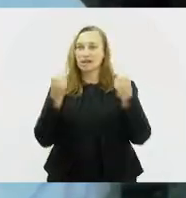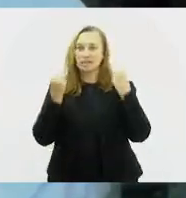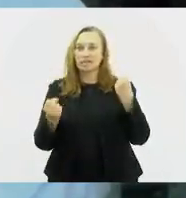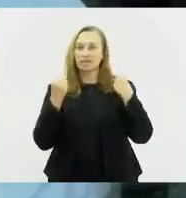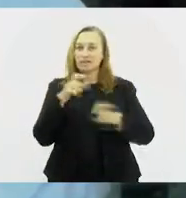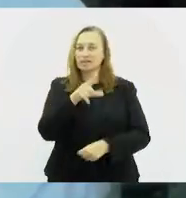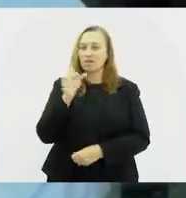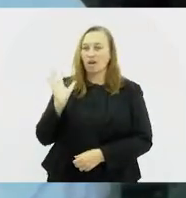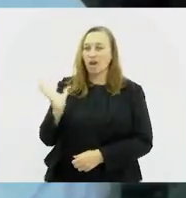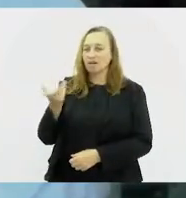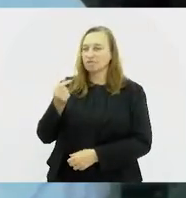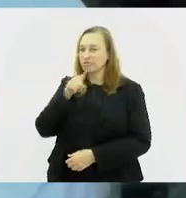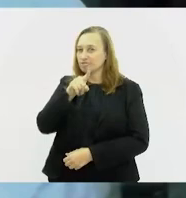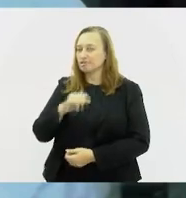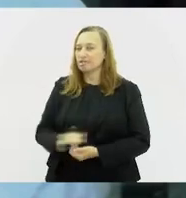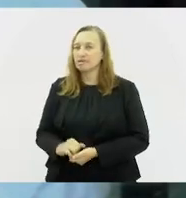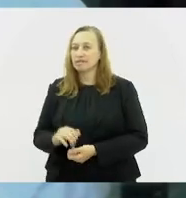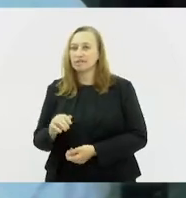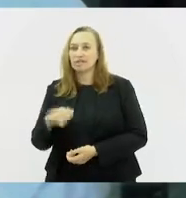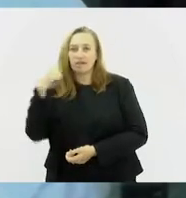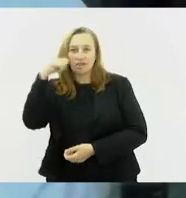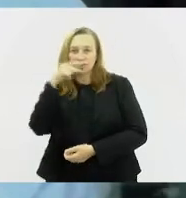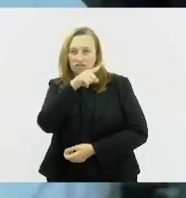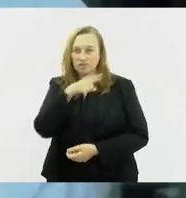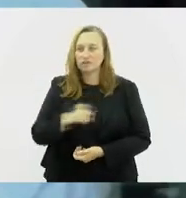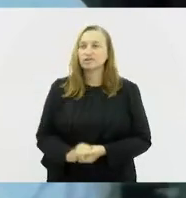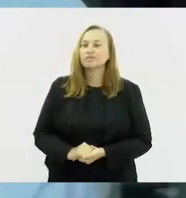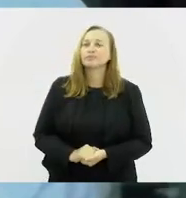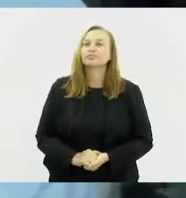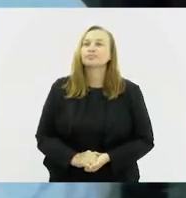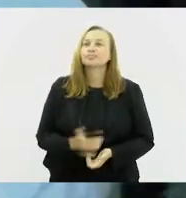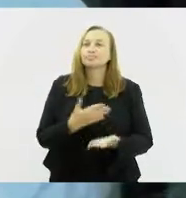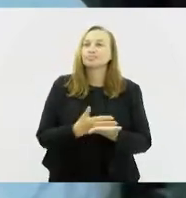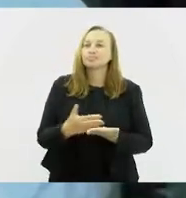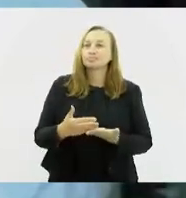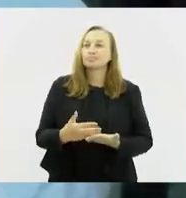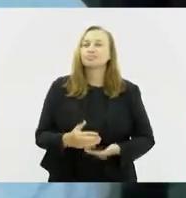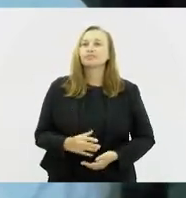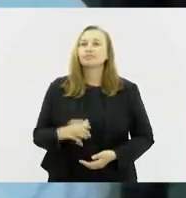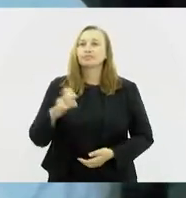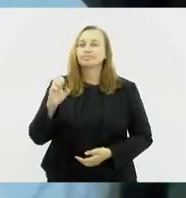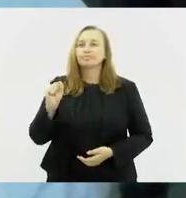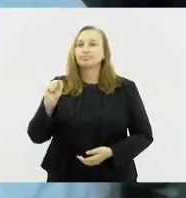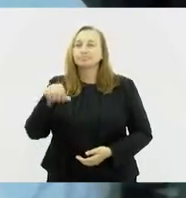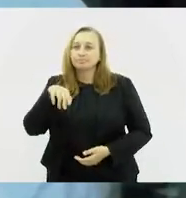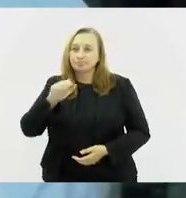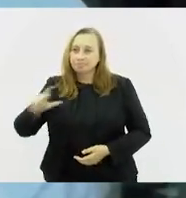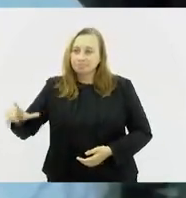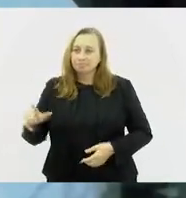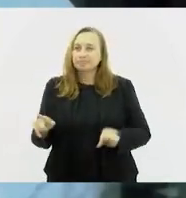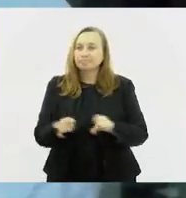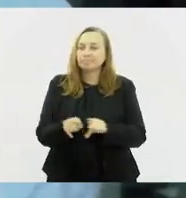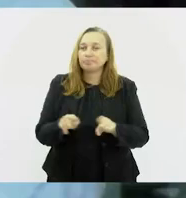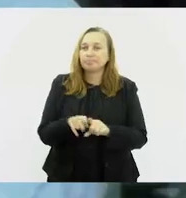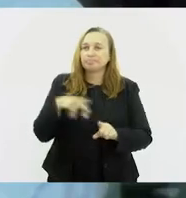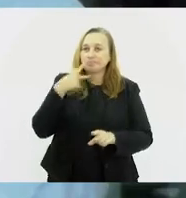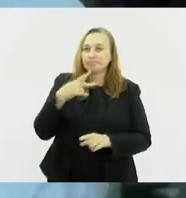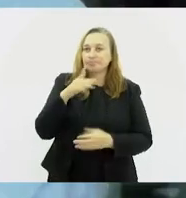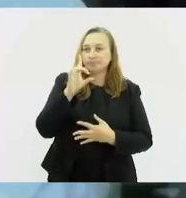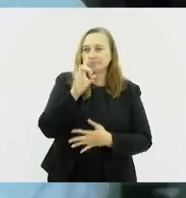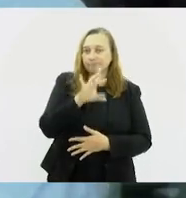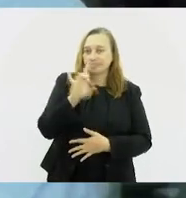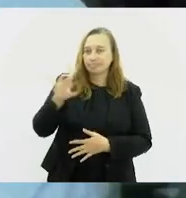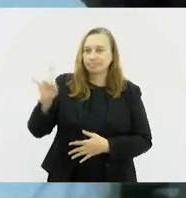Gama, né? É um artista. E vamos começar pela ISMEL, e depois vou falar um pouquinho de cada um dos meus